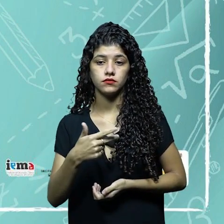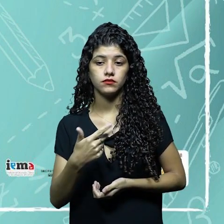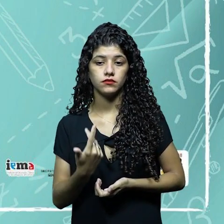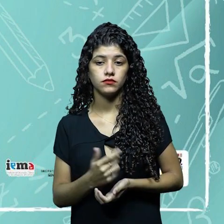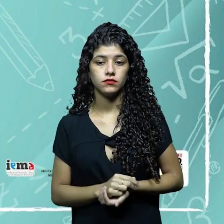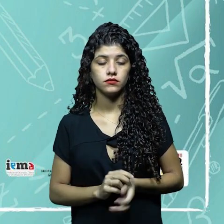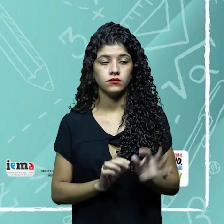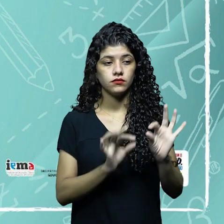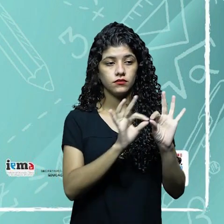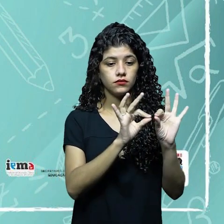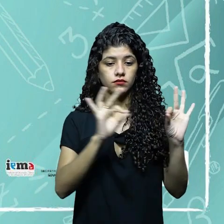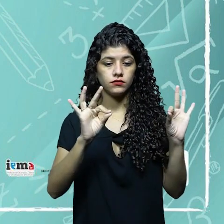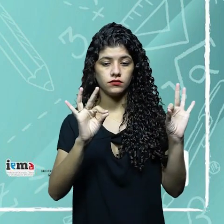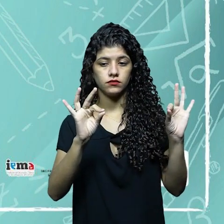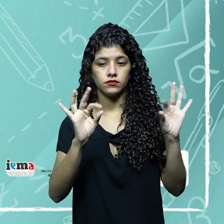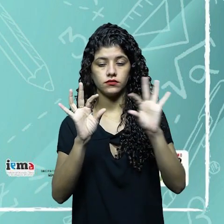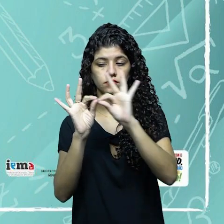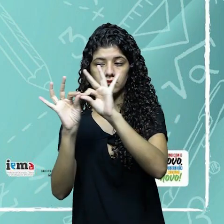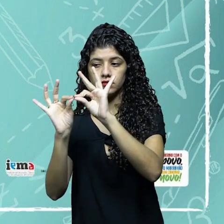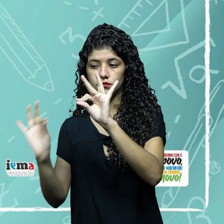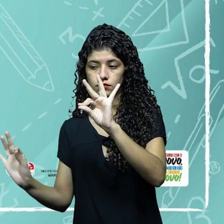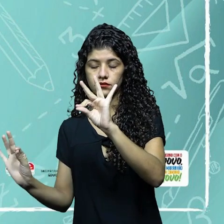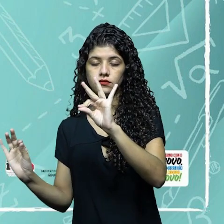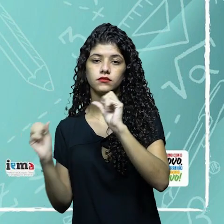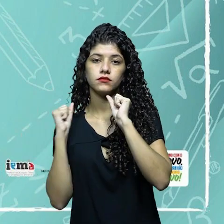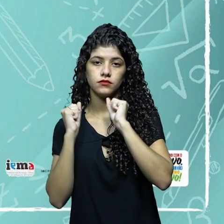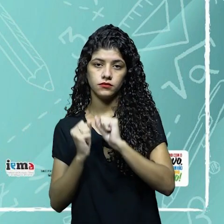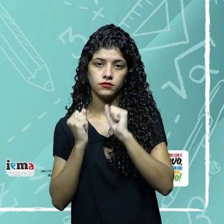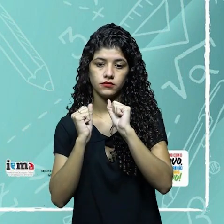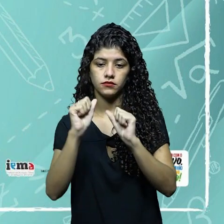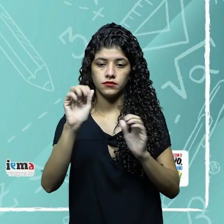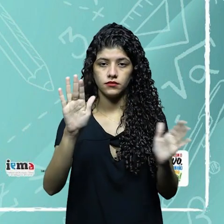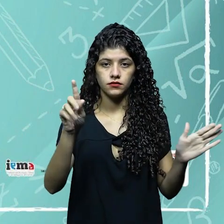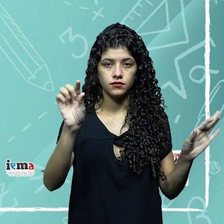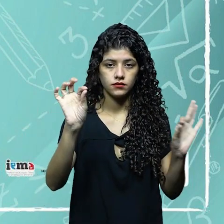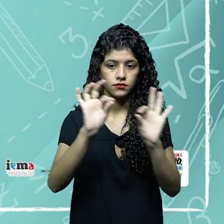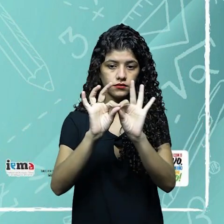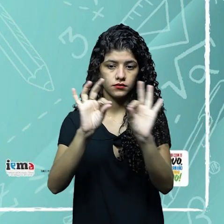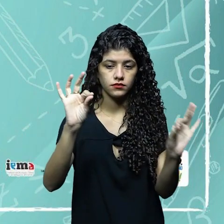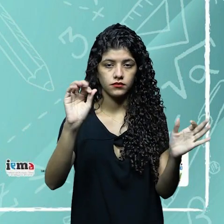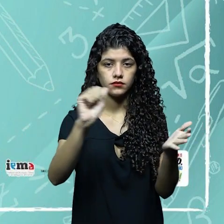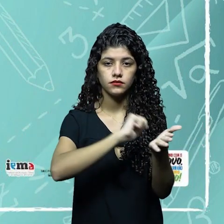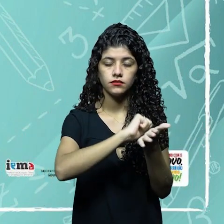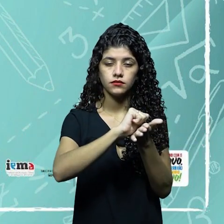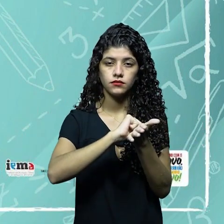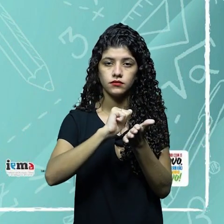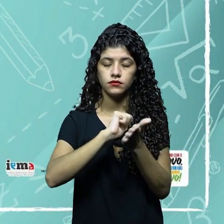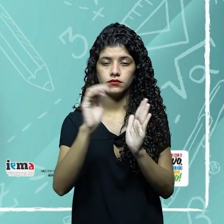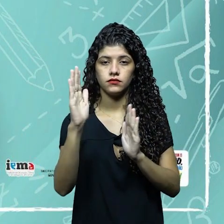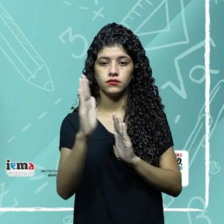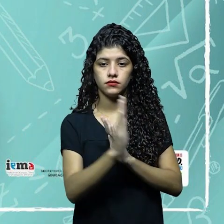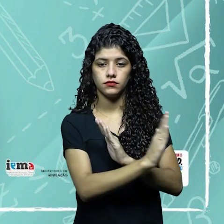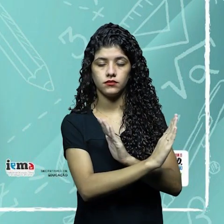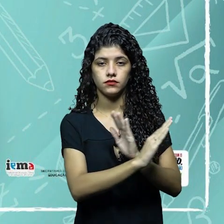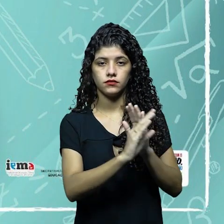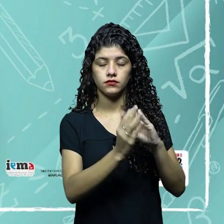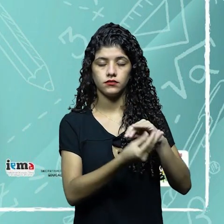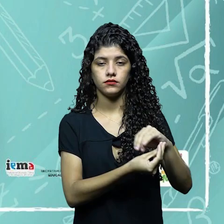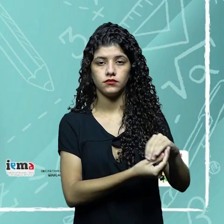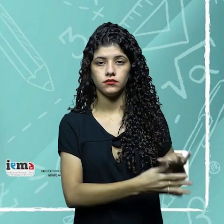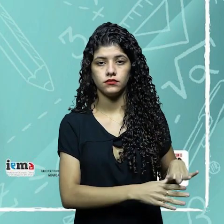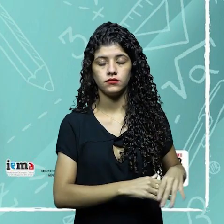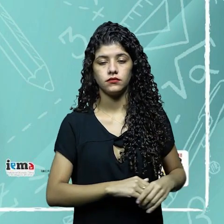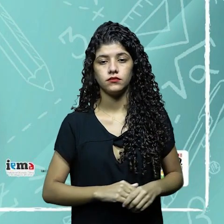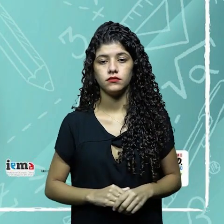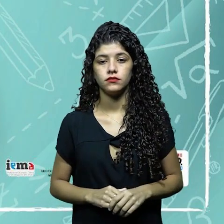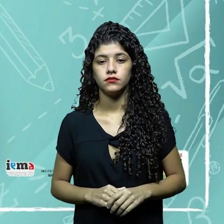do ponto 1 ao ponto 2 e deixar só o ponto 2 ao ponto 3, essa linha formada, eu consigo, tá? Então,